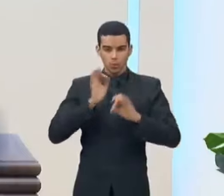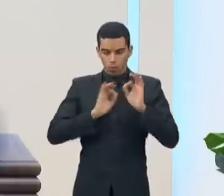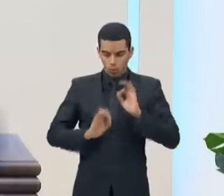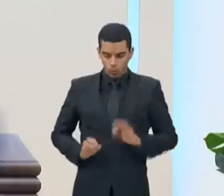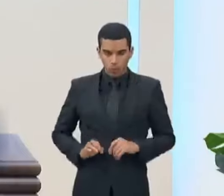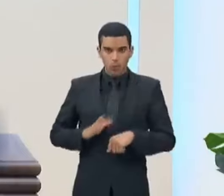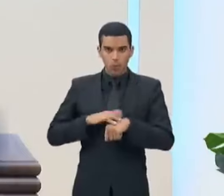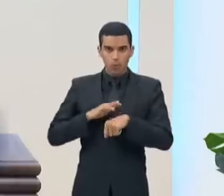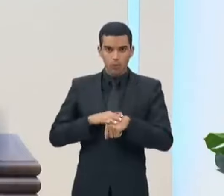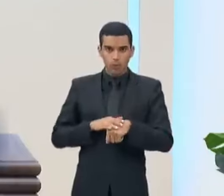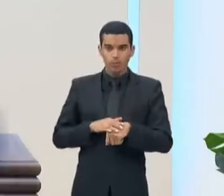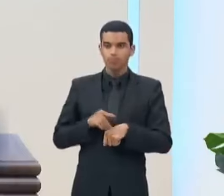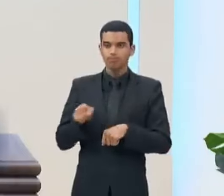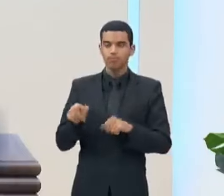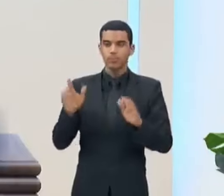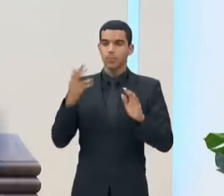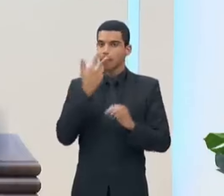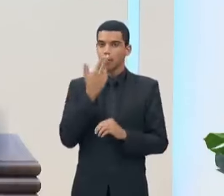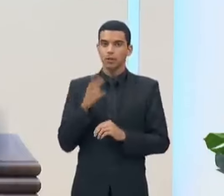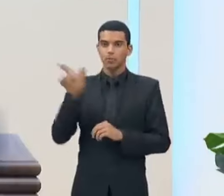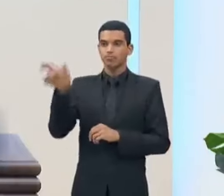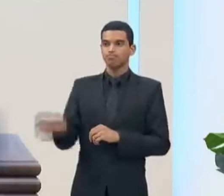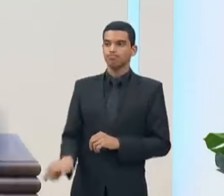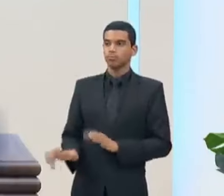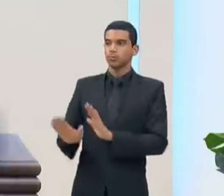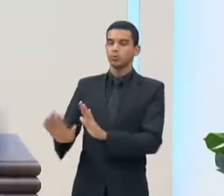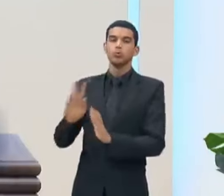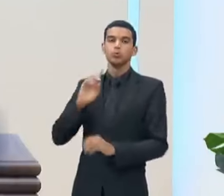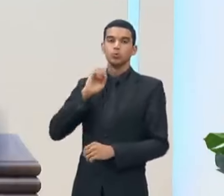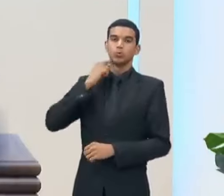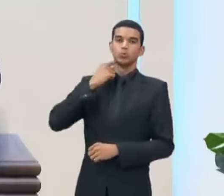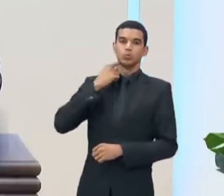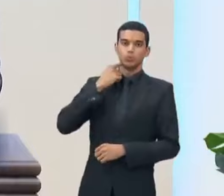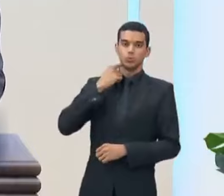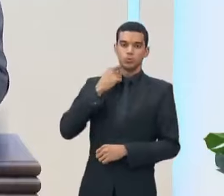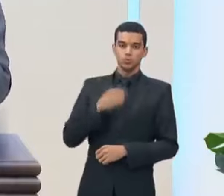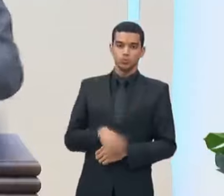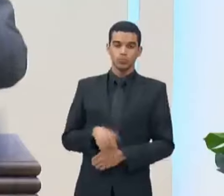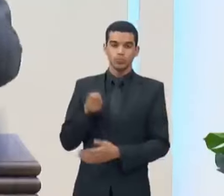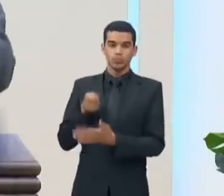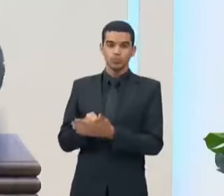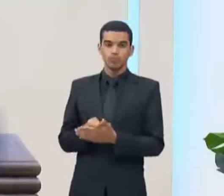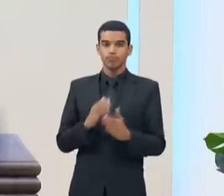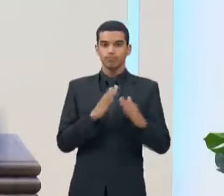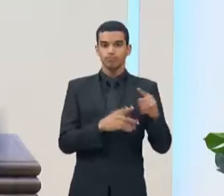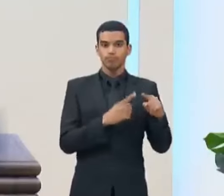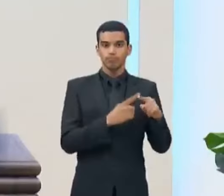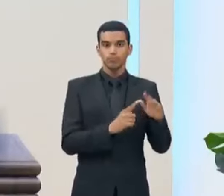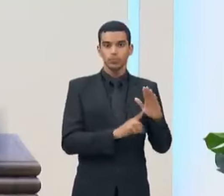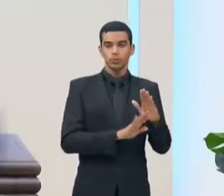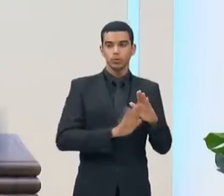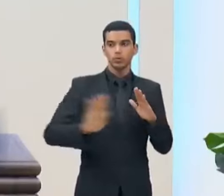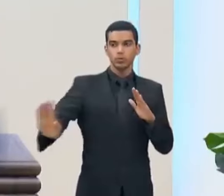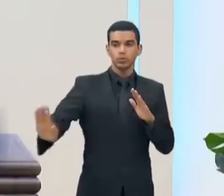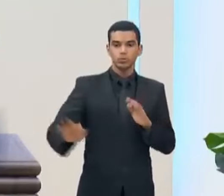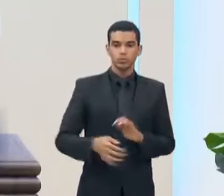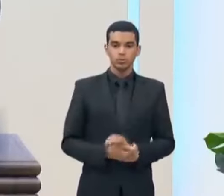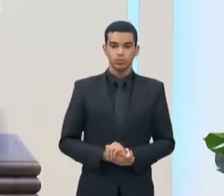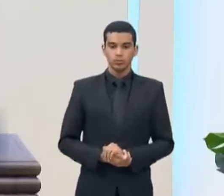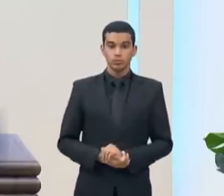a sua habitação será fora do arraial. Então a lepra era como se fosse